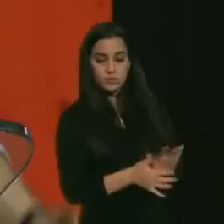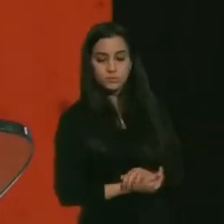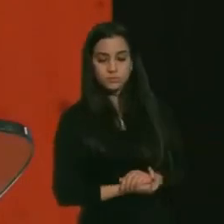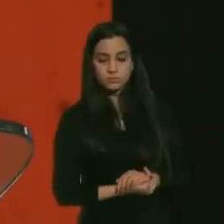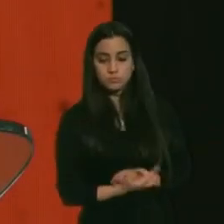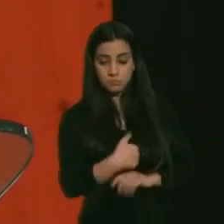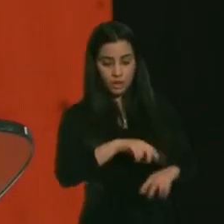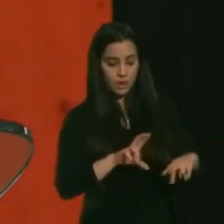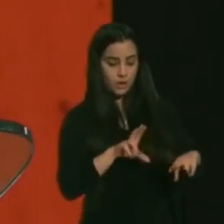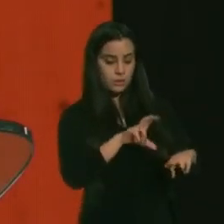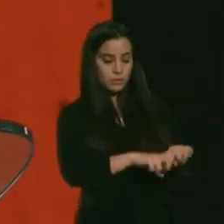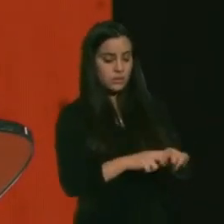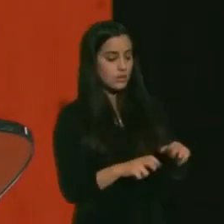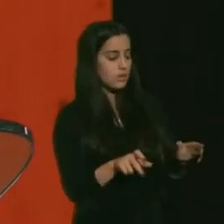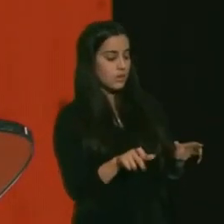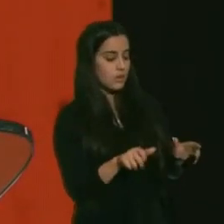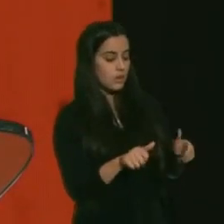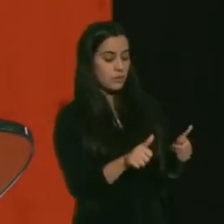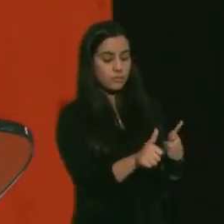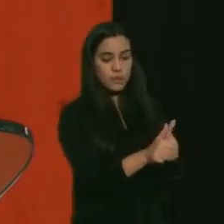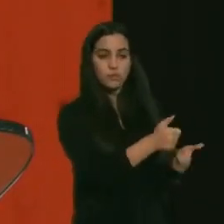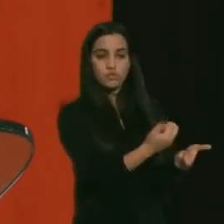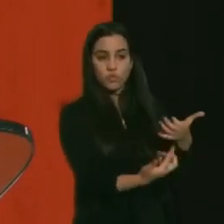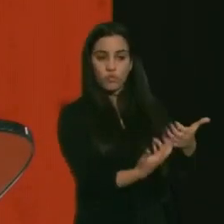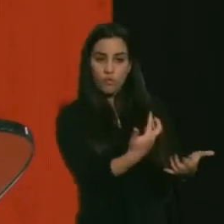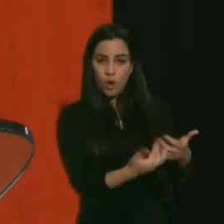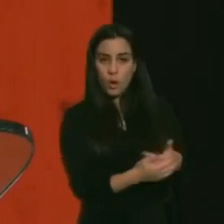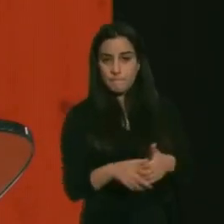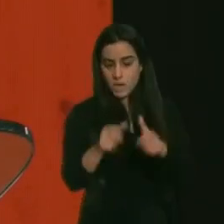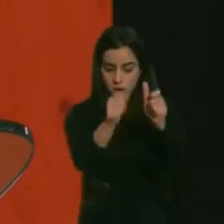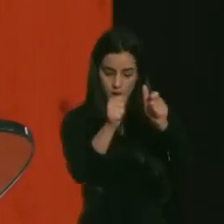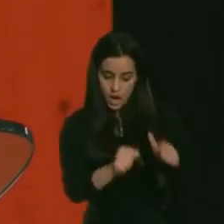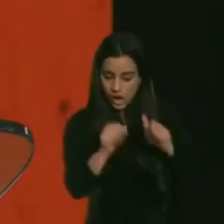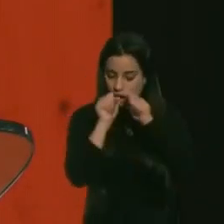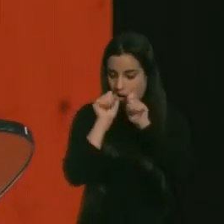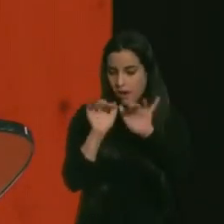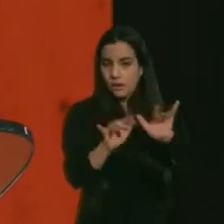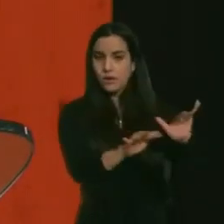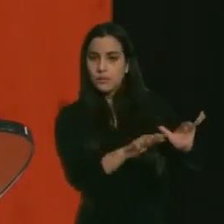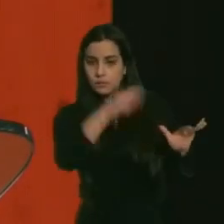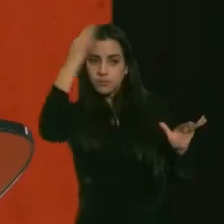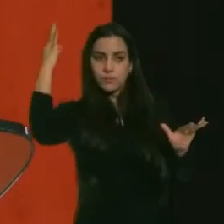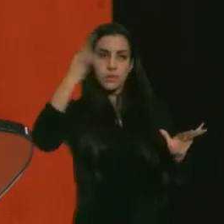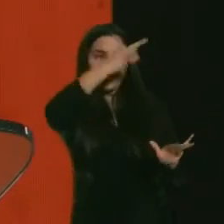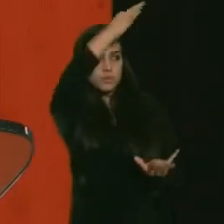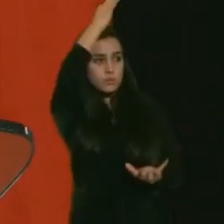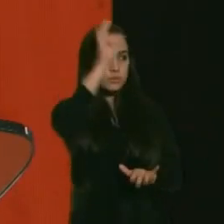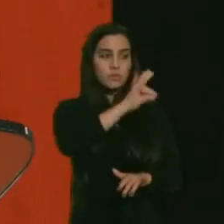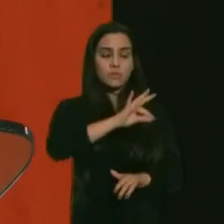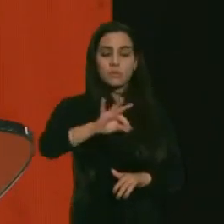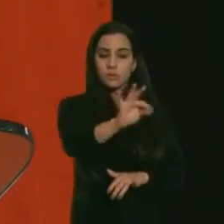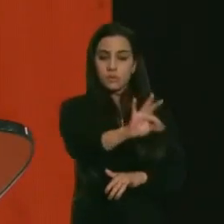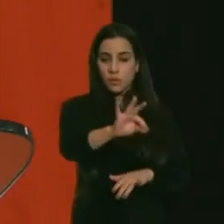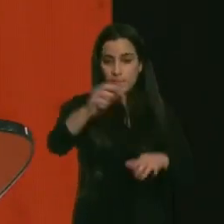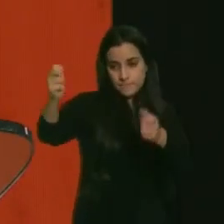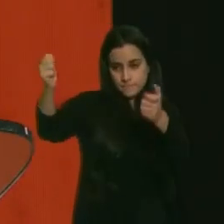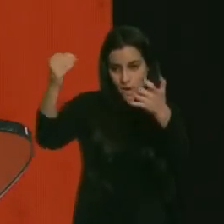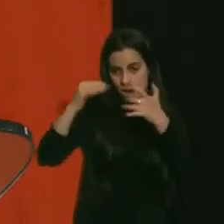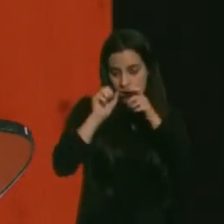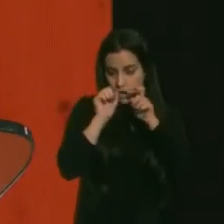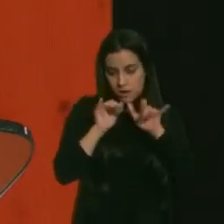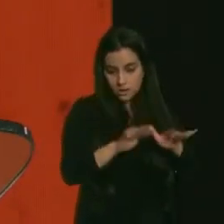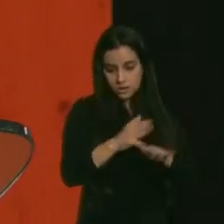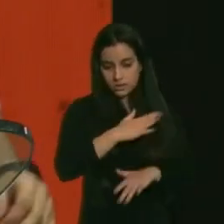para me sentar perto do fogo, um poderoso derramamento do Espírito Santo caiu sobre